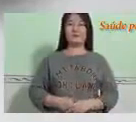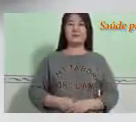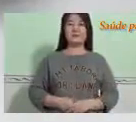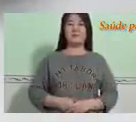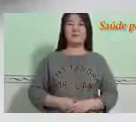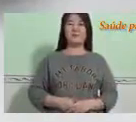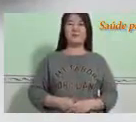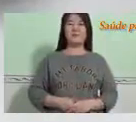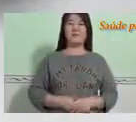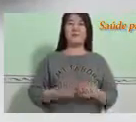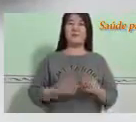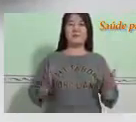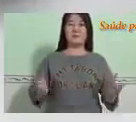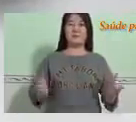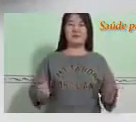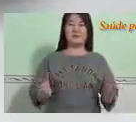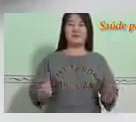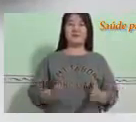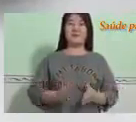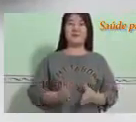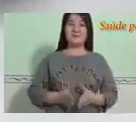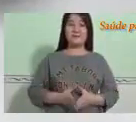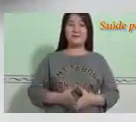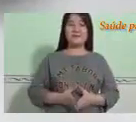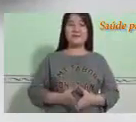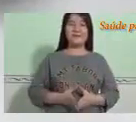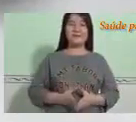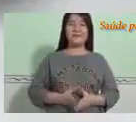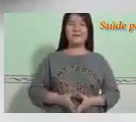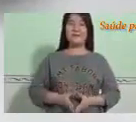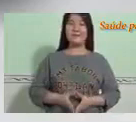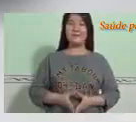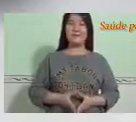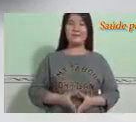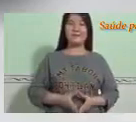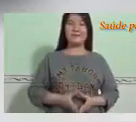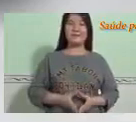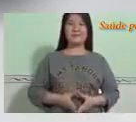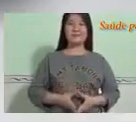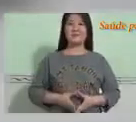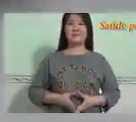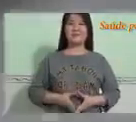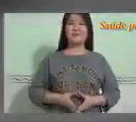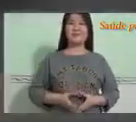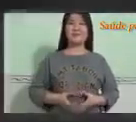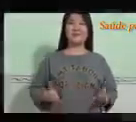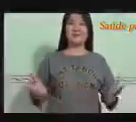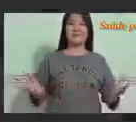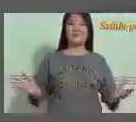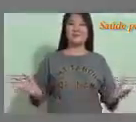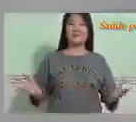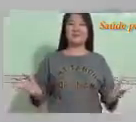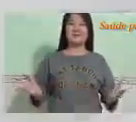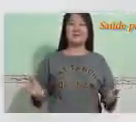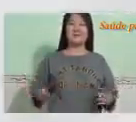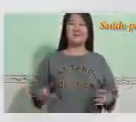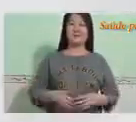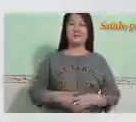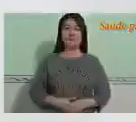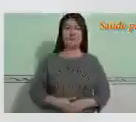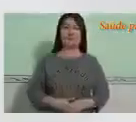são frequentemente recomendados na gripe, mas que podem interferir no desenvolvimento do bebê ou retardar o trabalho de